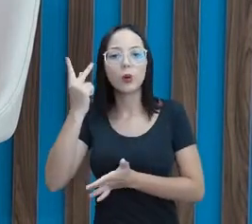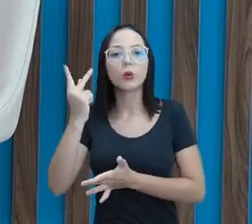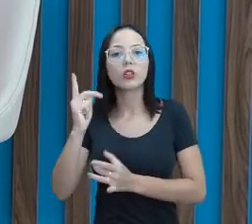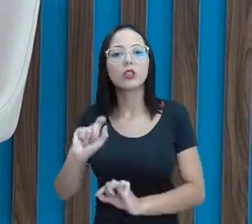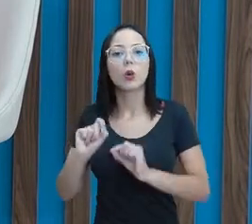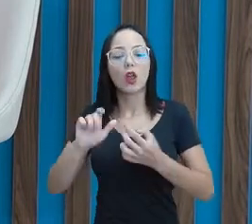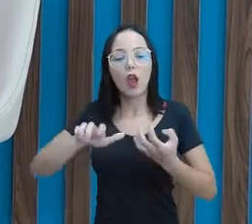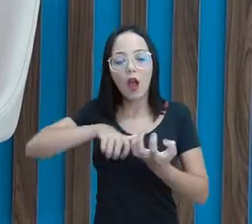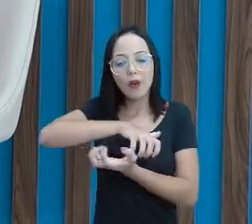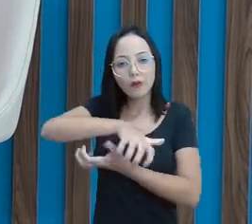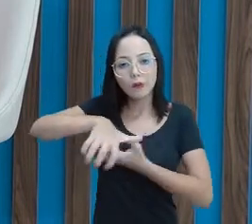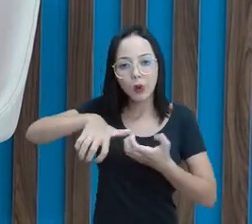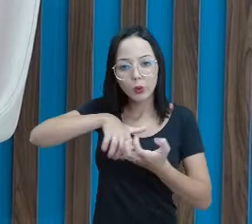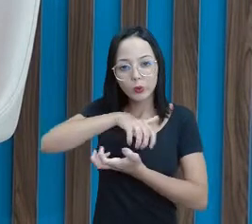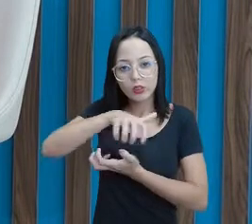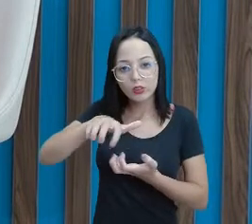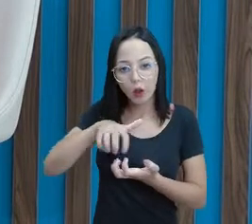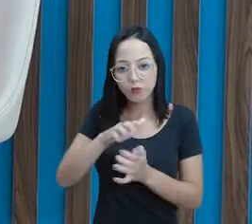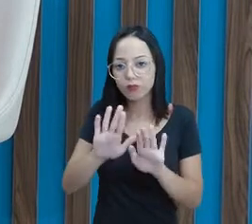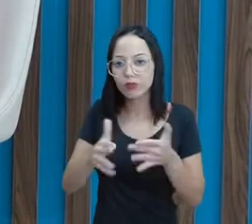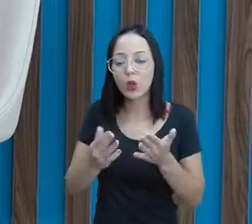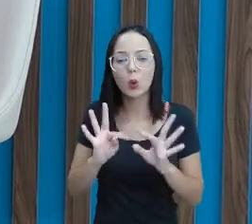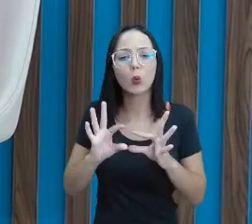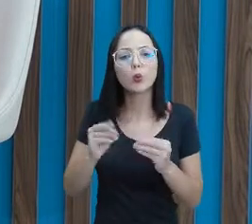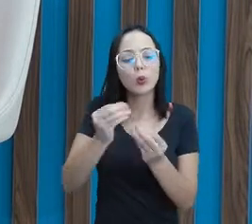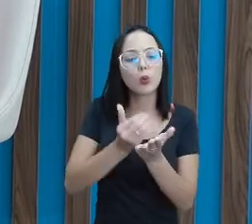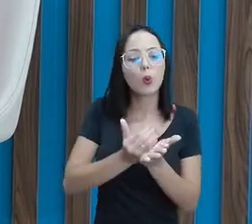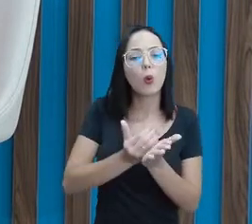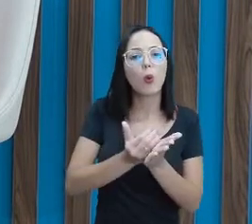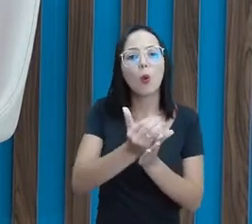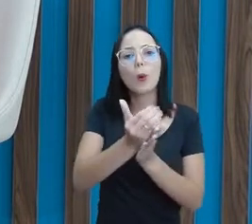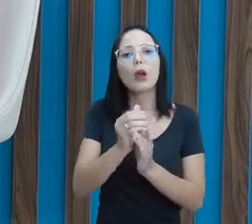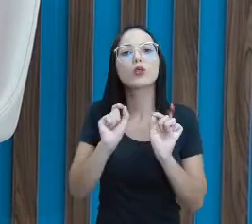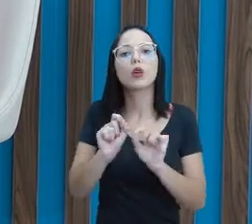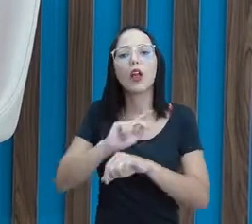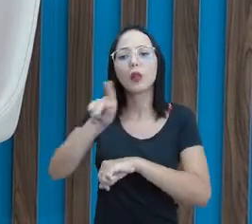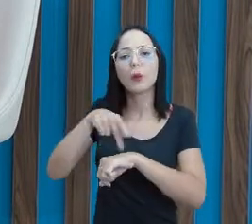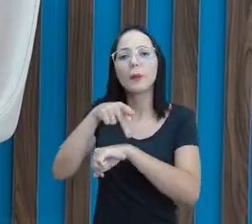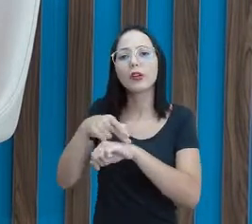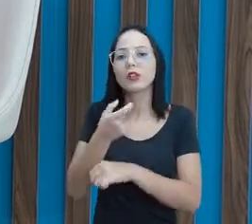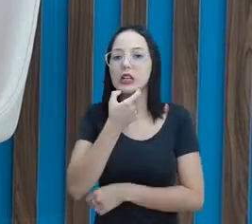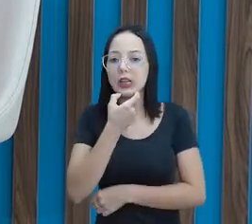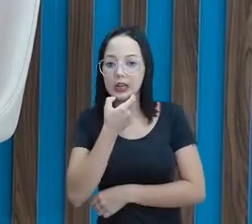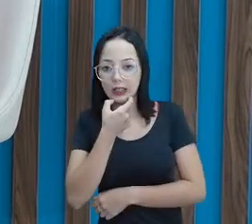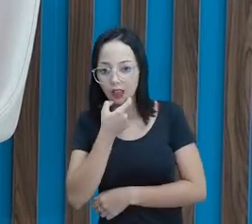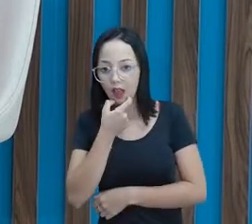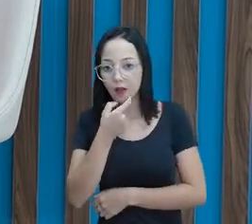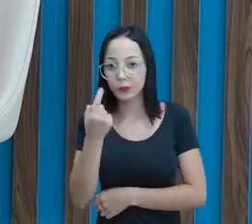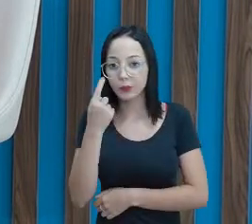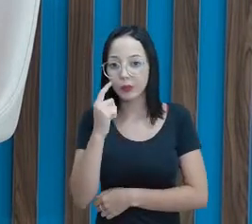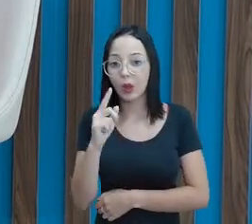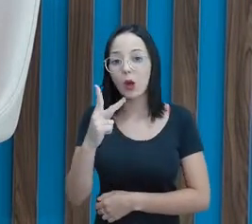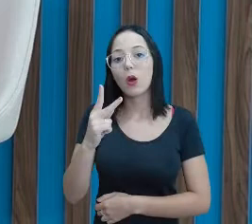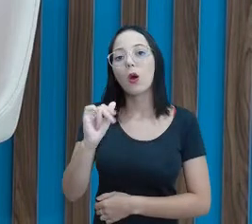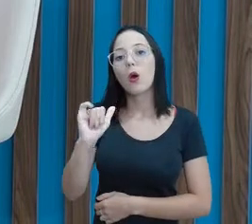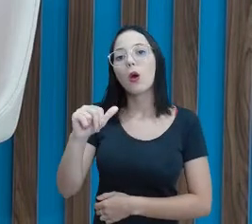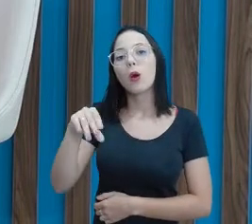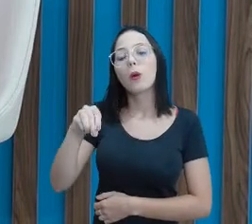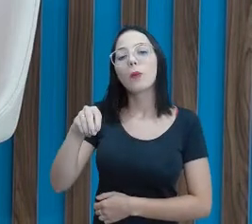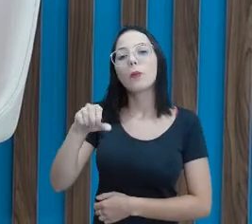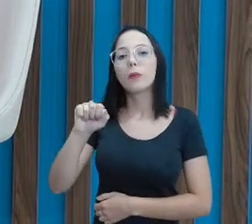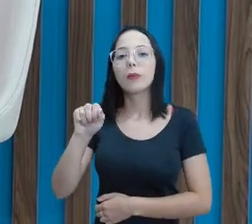a revolução. Então, tudo começa na Inglaterra. Para essa palavrinha agora, pioneirismo.